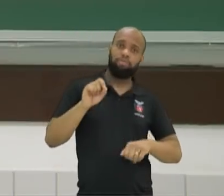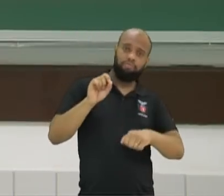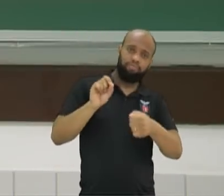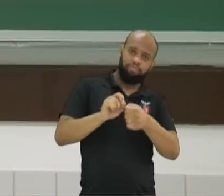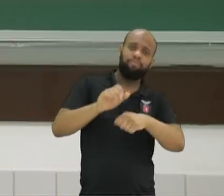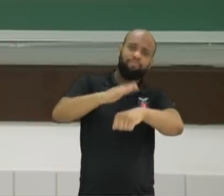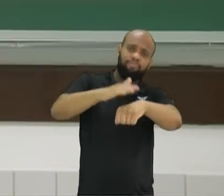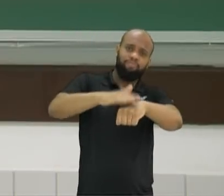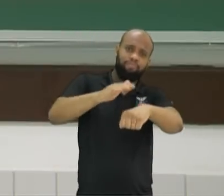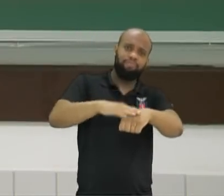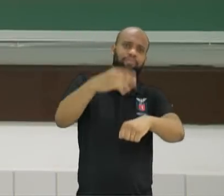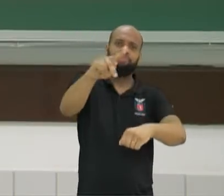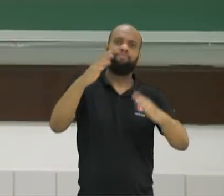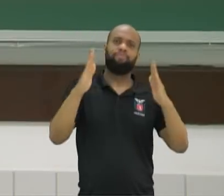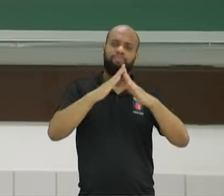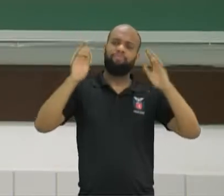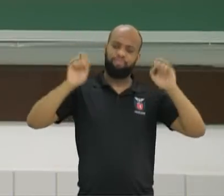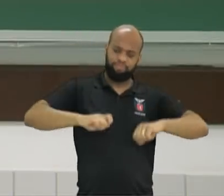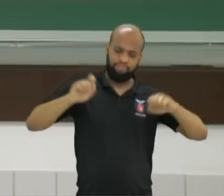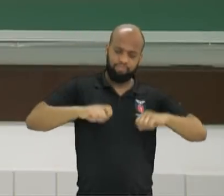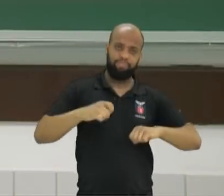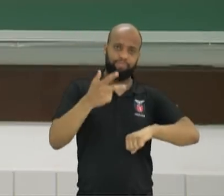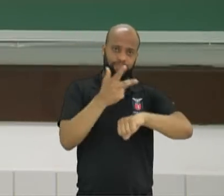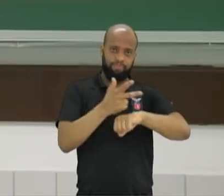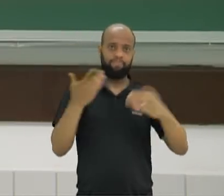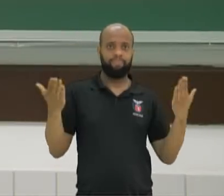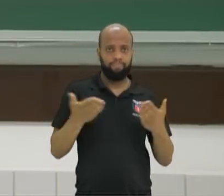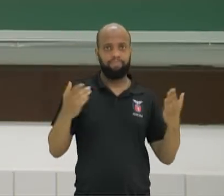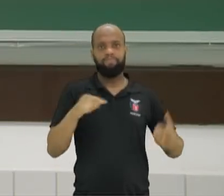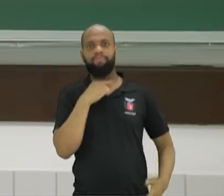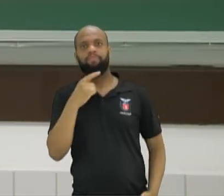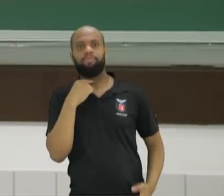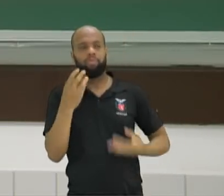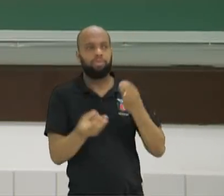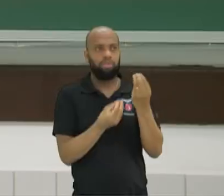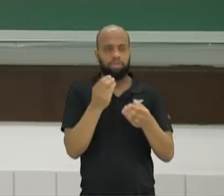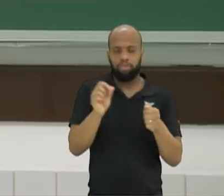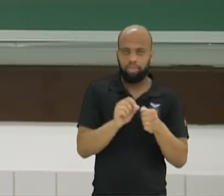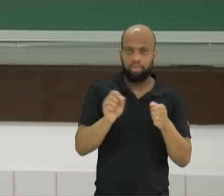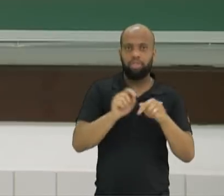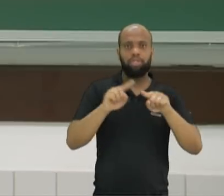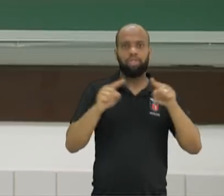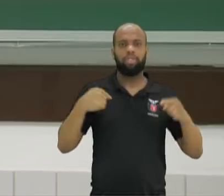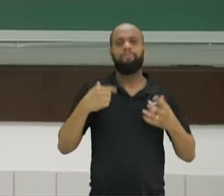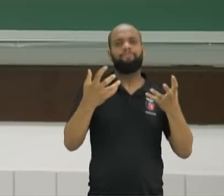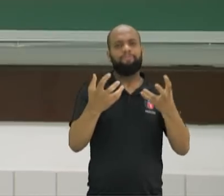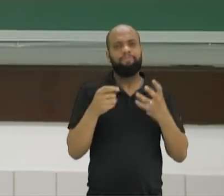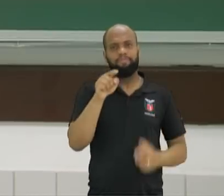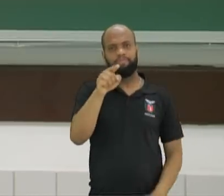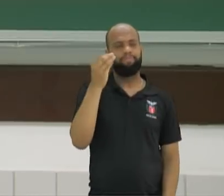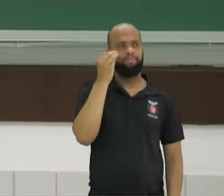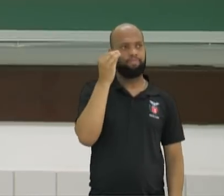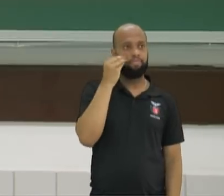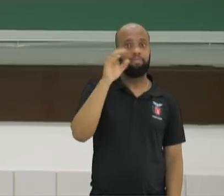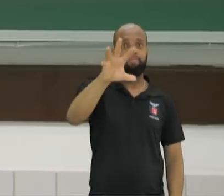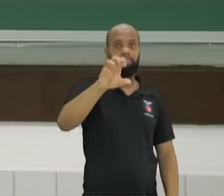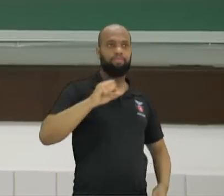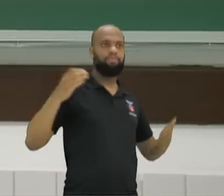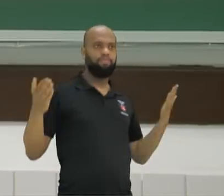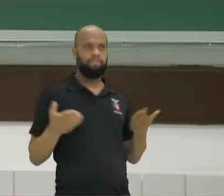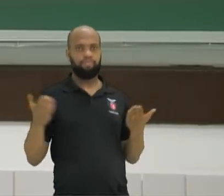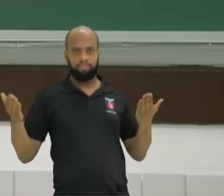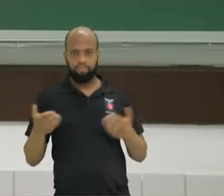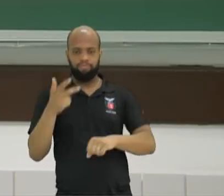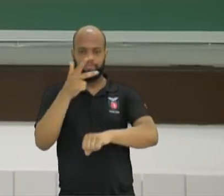presenciais. Aqui, nessa nossa videoaula, a gente não tem como fazer essa prática. Mas eu gostaria que você pegasse esse